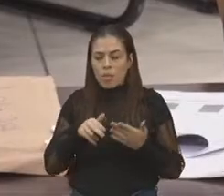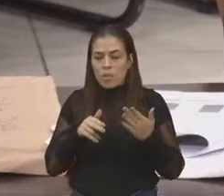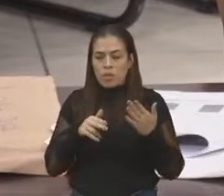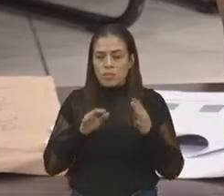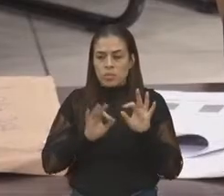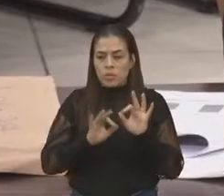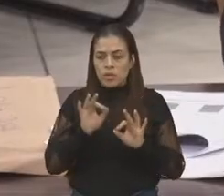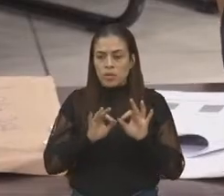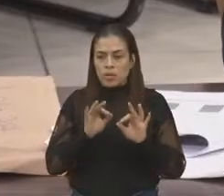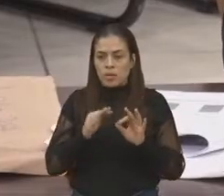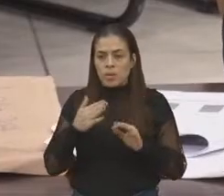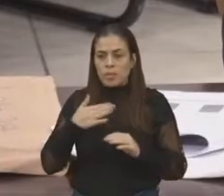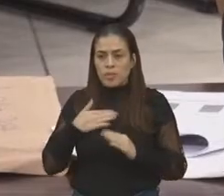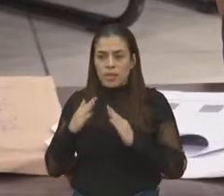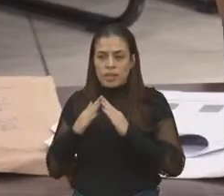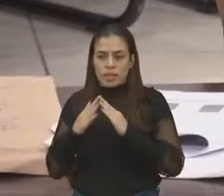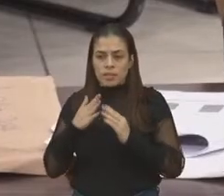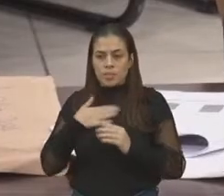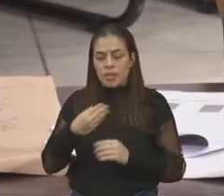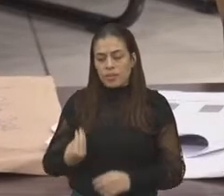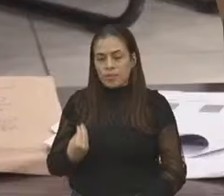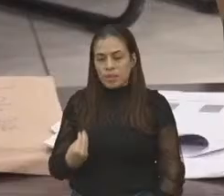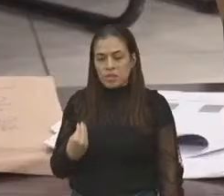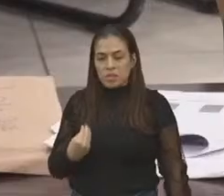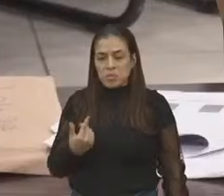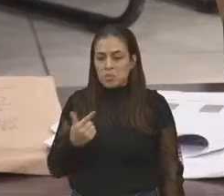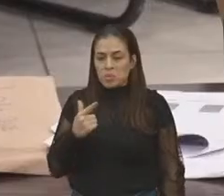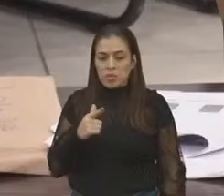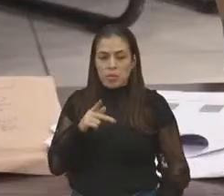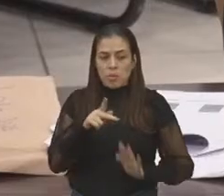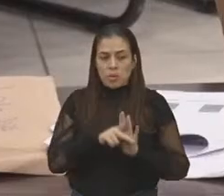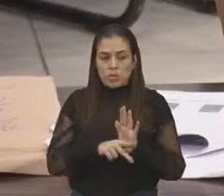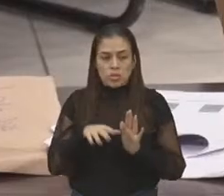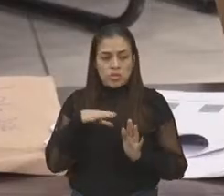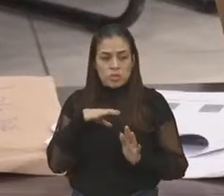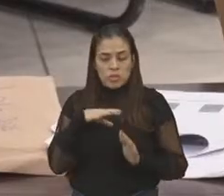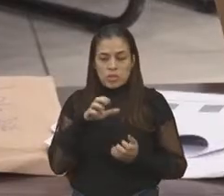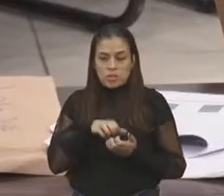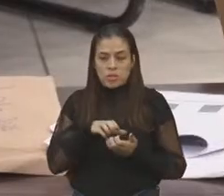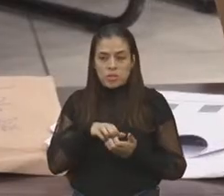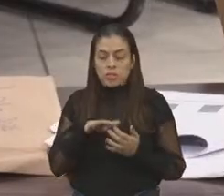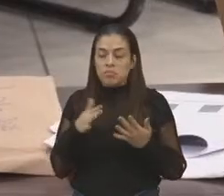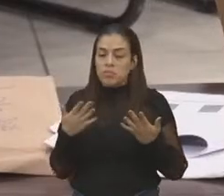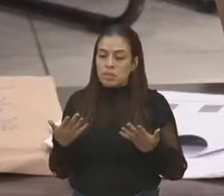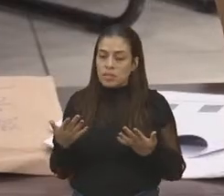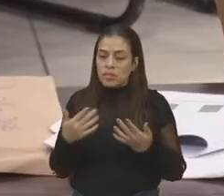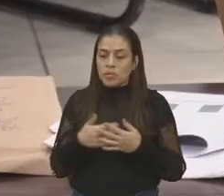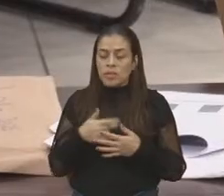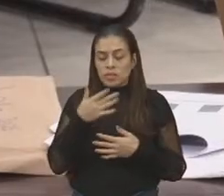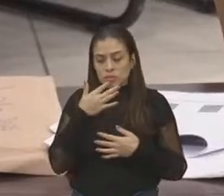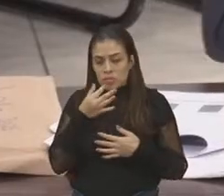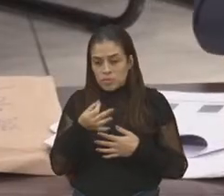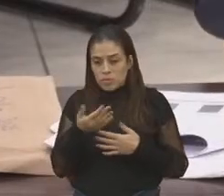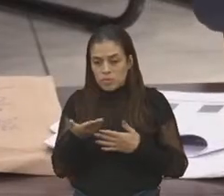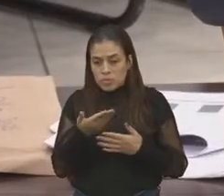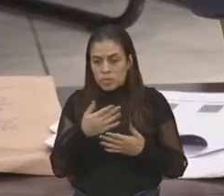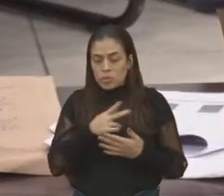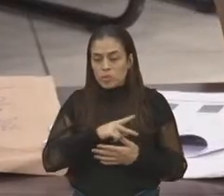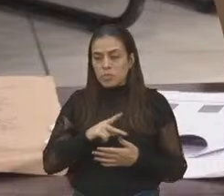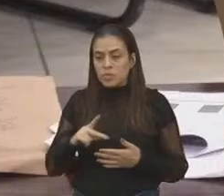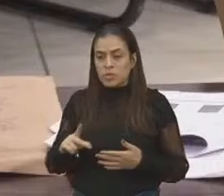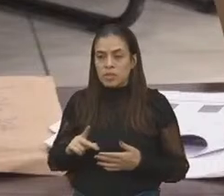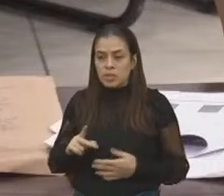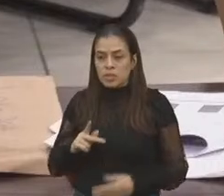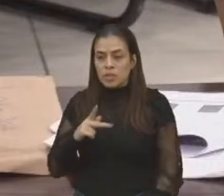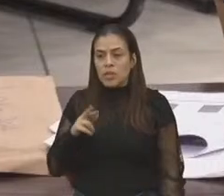Minha Casa Minha Vida, e não tem um projeto de Jacareí em andamento lá. Então, também deixar isso de sugestão para o presidente da